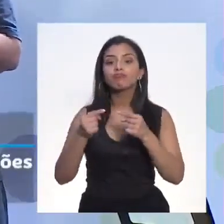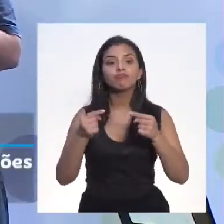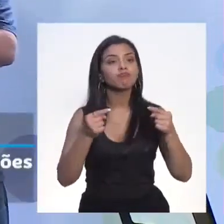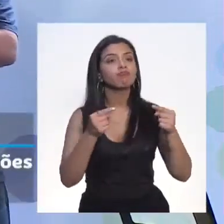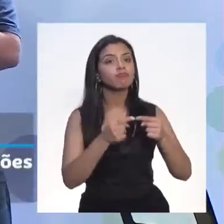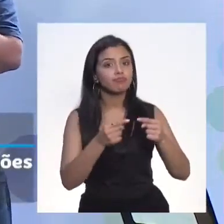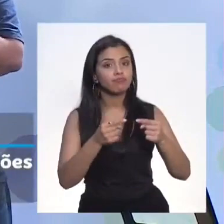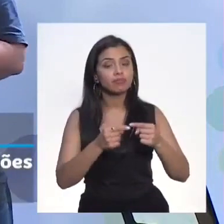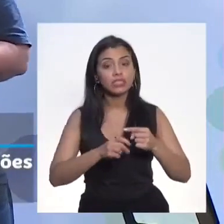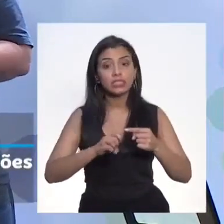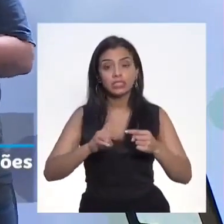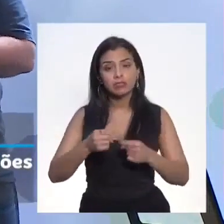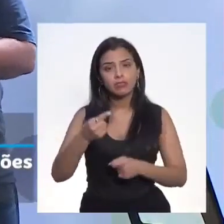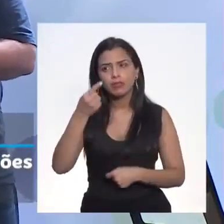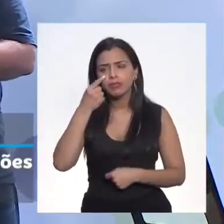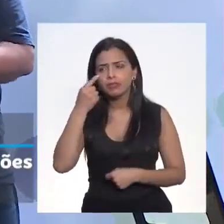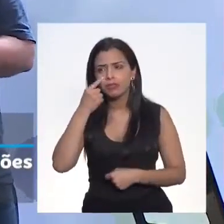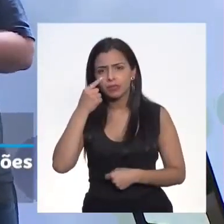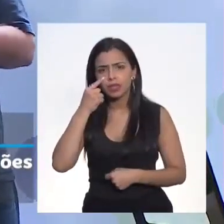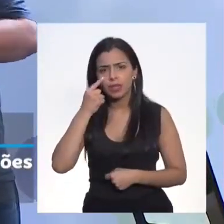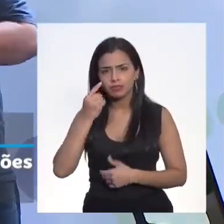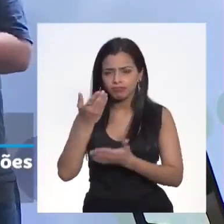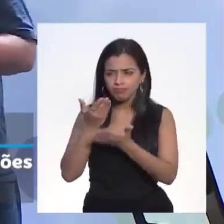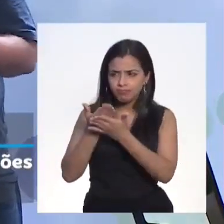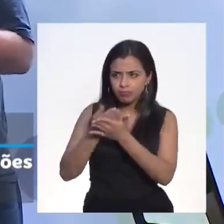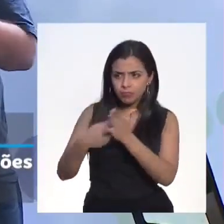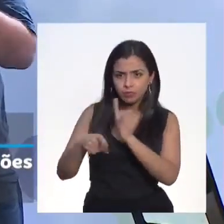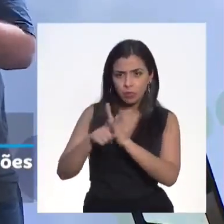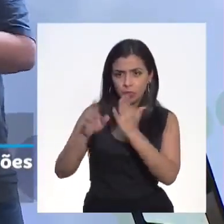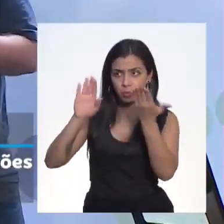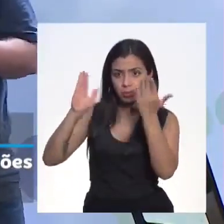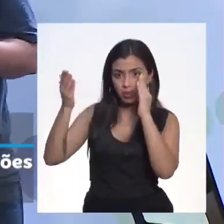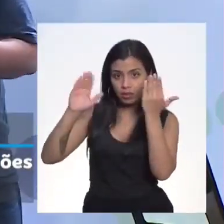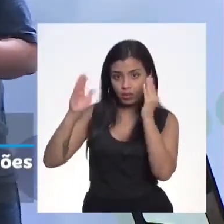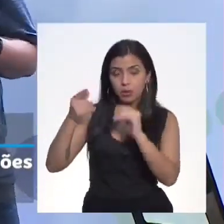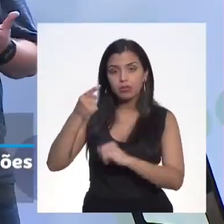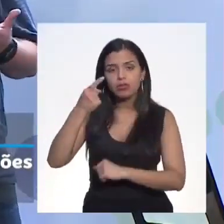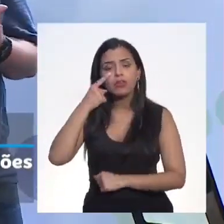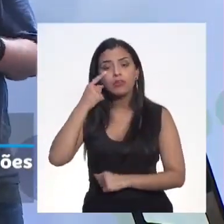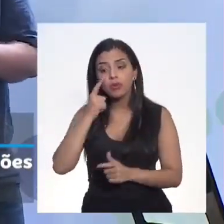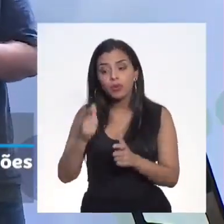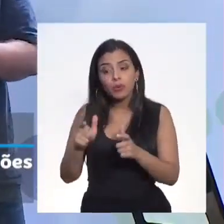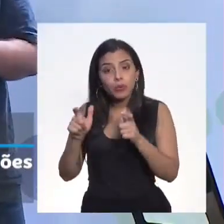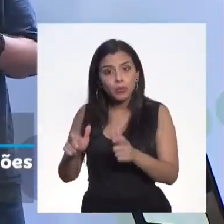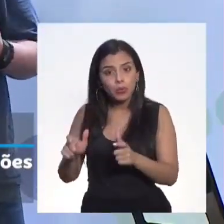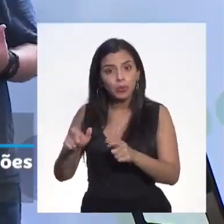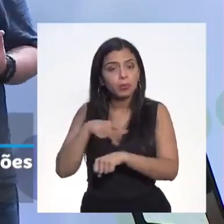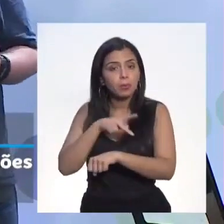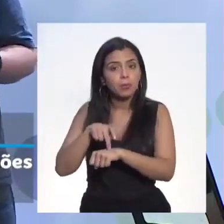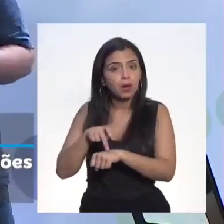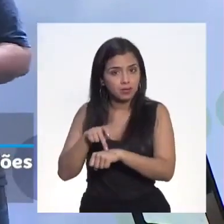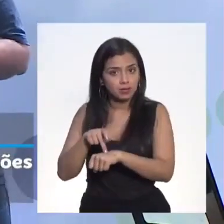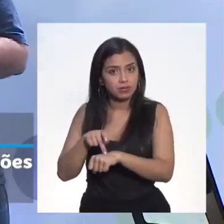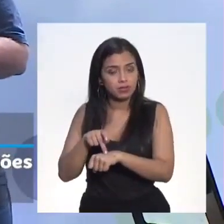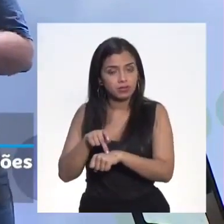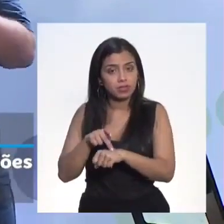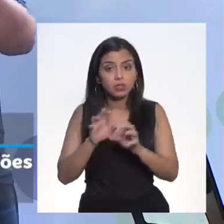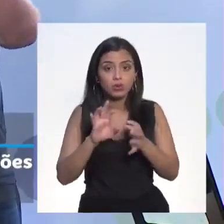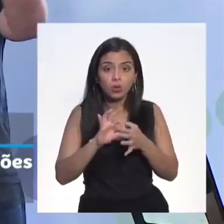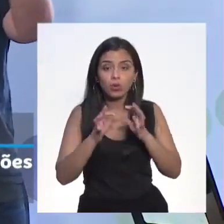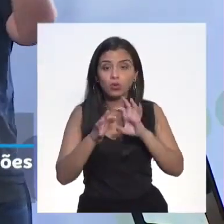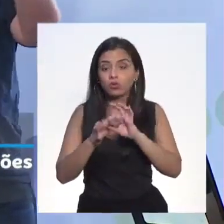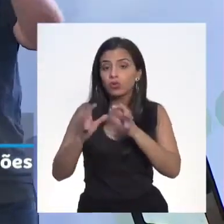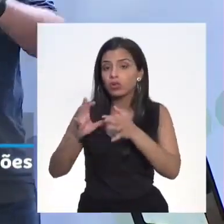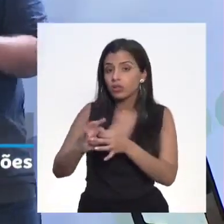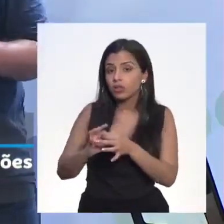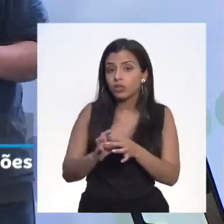quando a gente estuda a questão da climatologia, primeiro a gente vê a posição e a localização do país ou do continente, né, em que